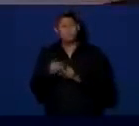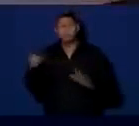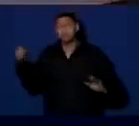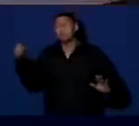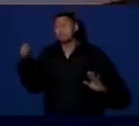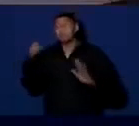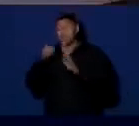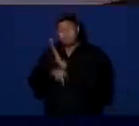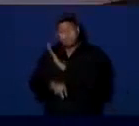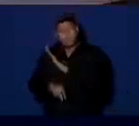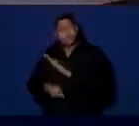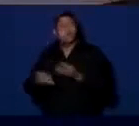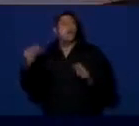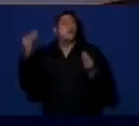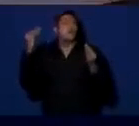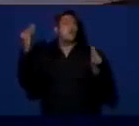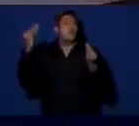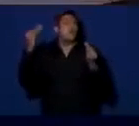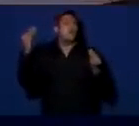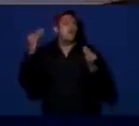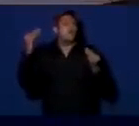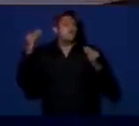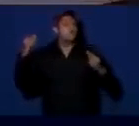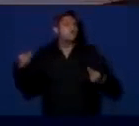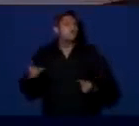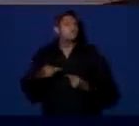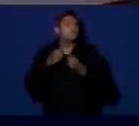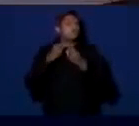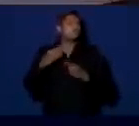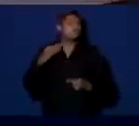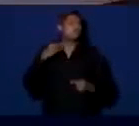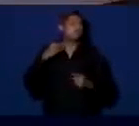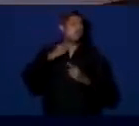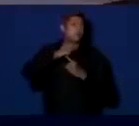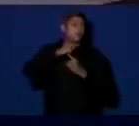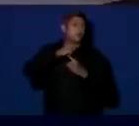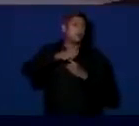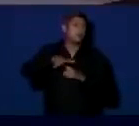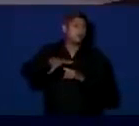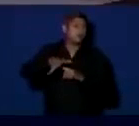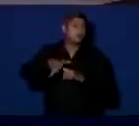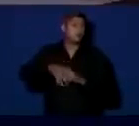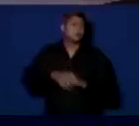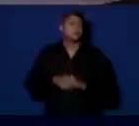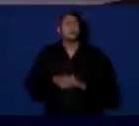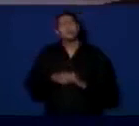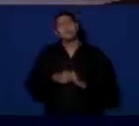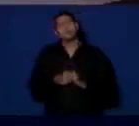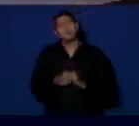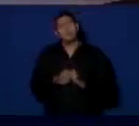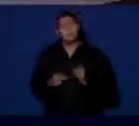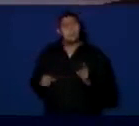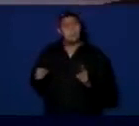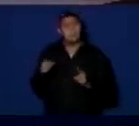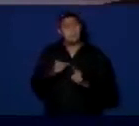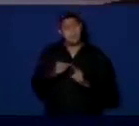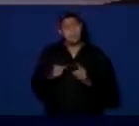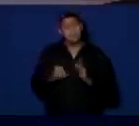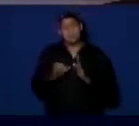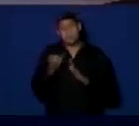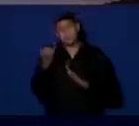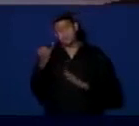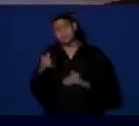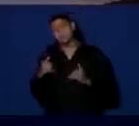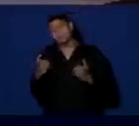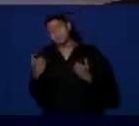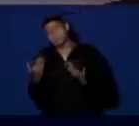bom, como que isso se comunica com o Banco Central independente, né, e com essa meta de inflação? Né?